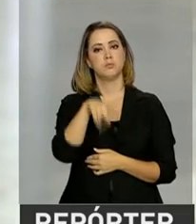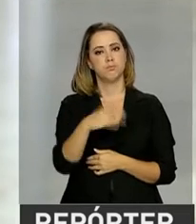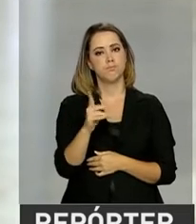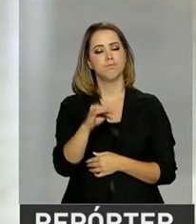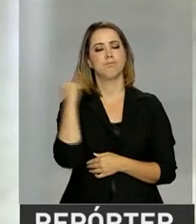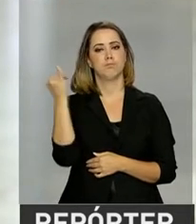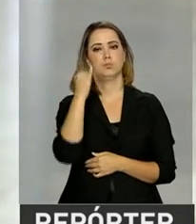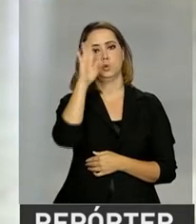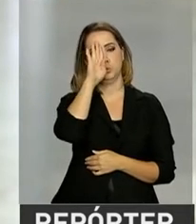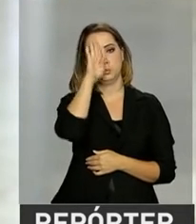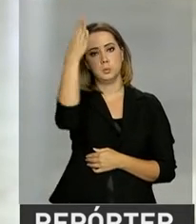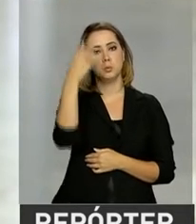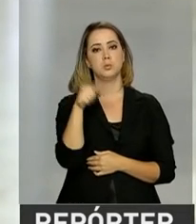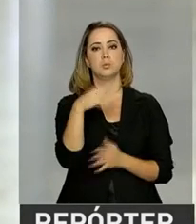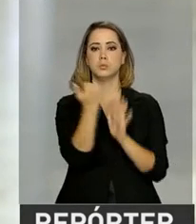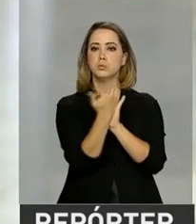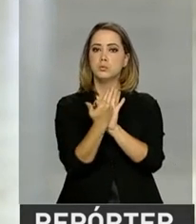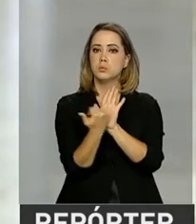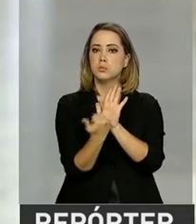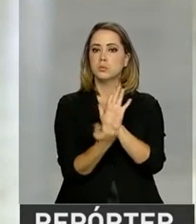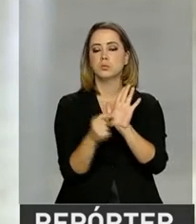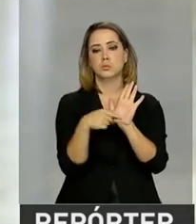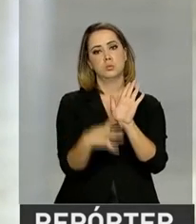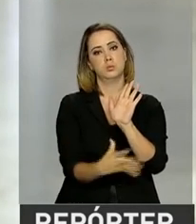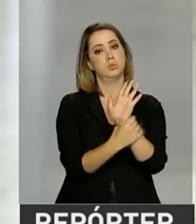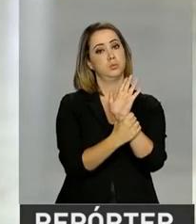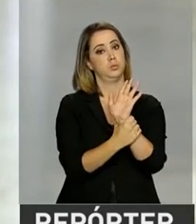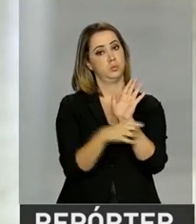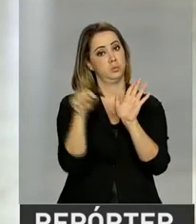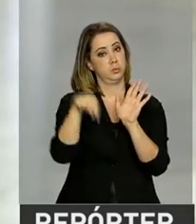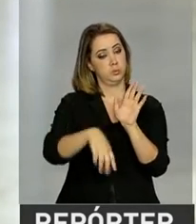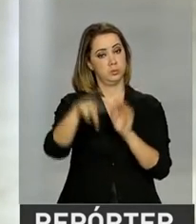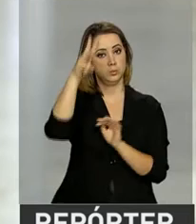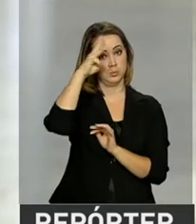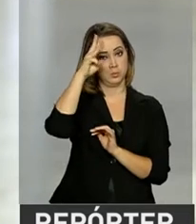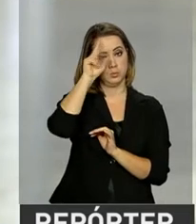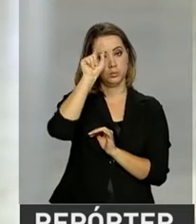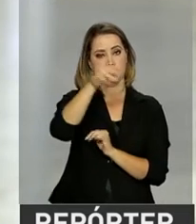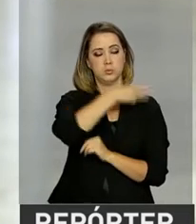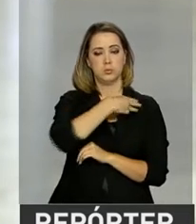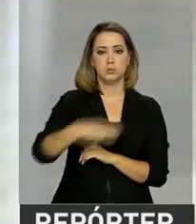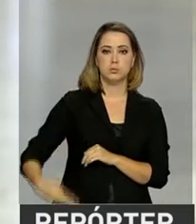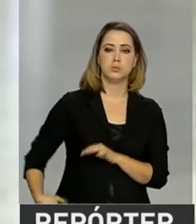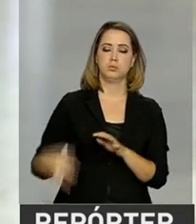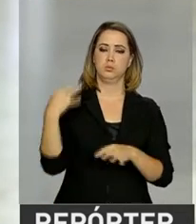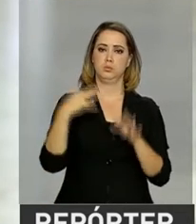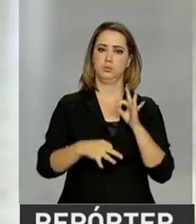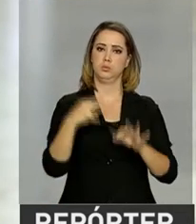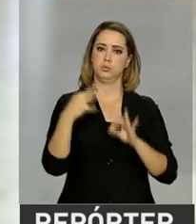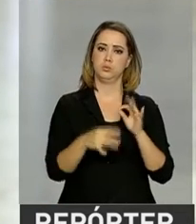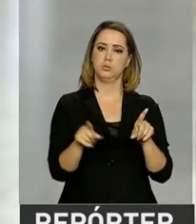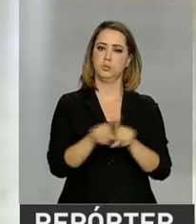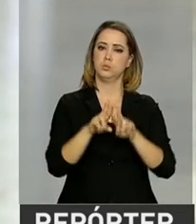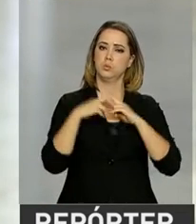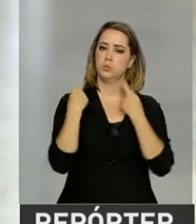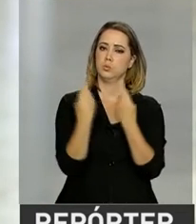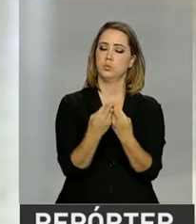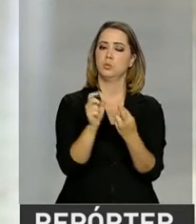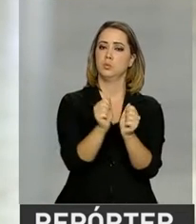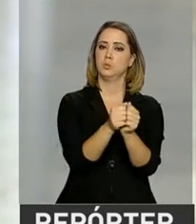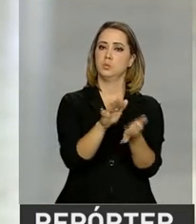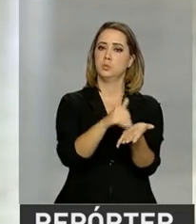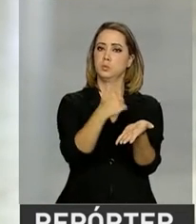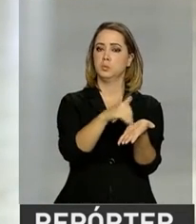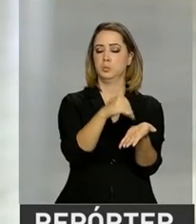do plano e nesta terça feira também aqui em brasília o ministro da justiça alexandre de moraes se reúne com o secretário